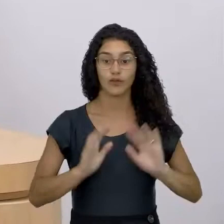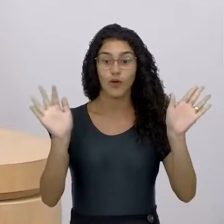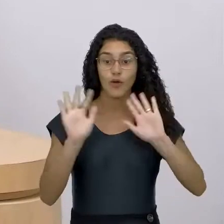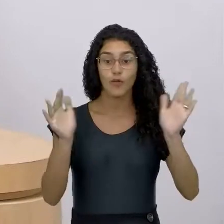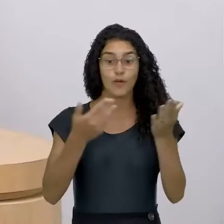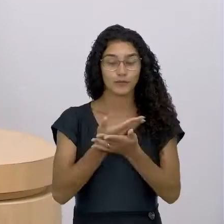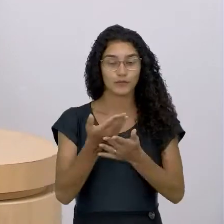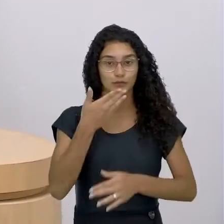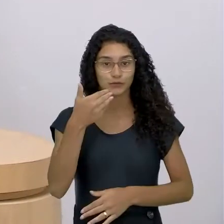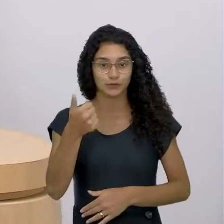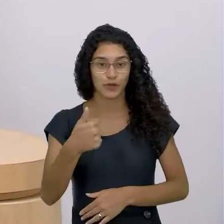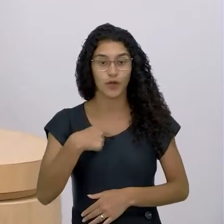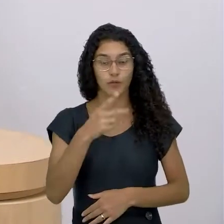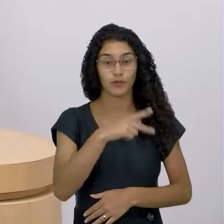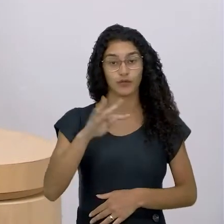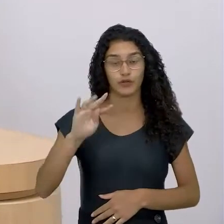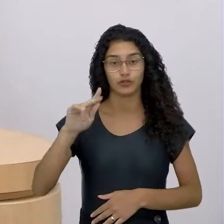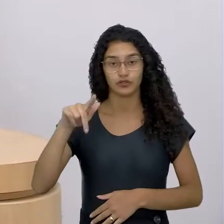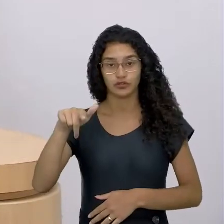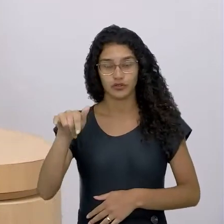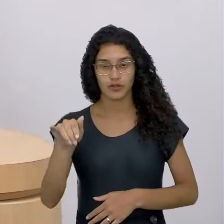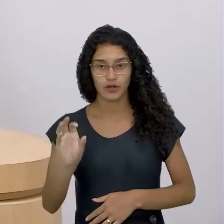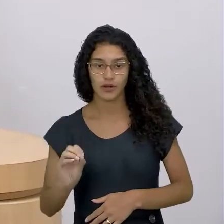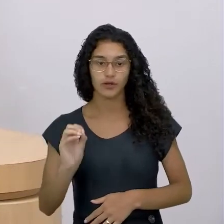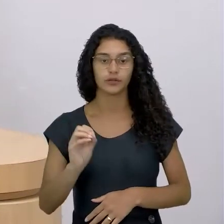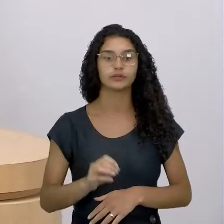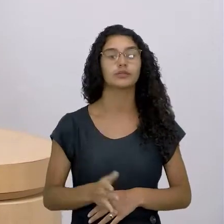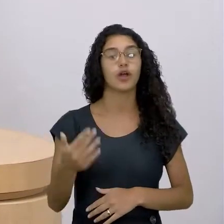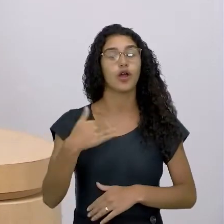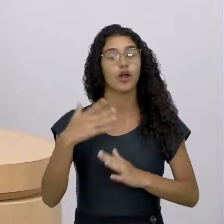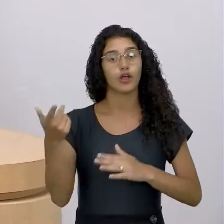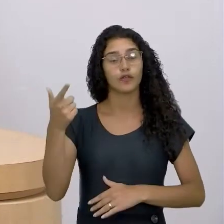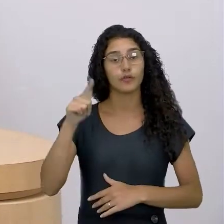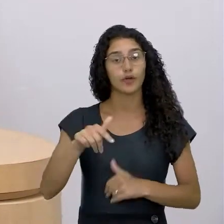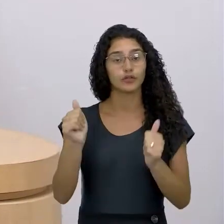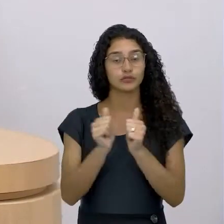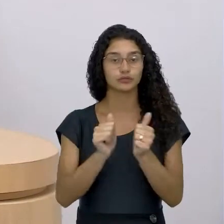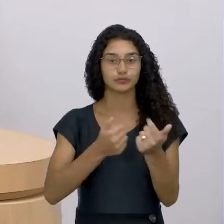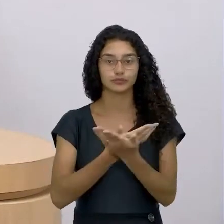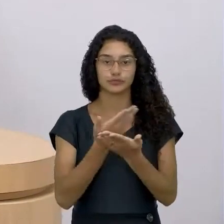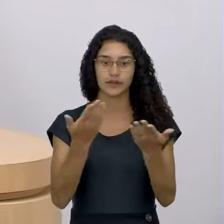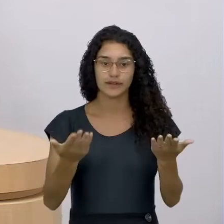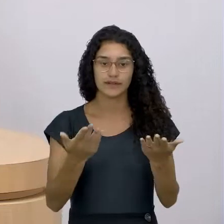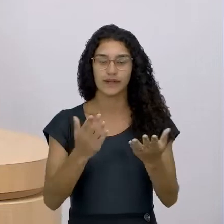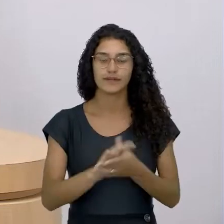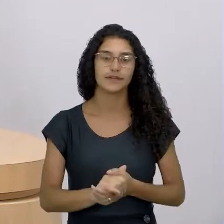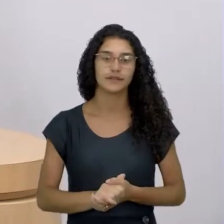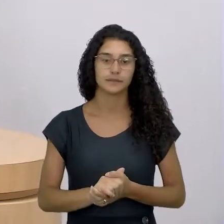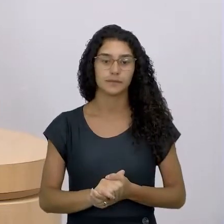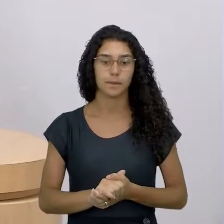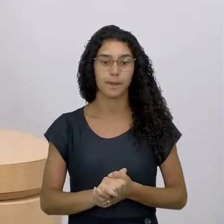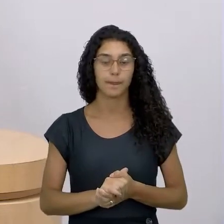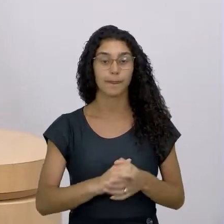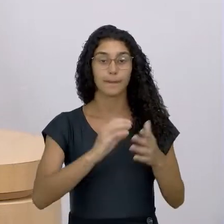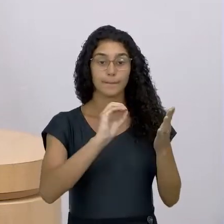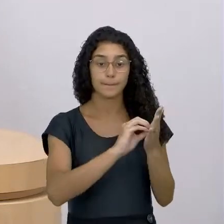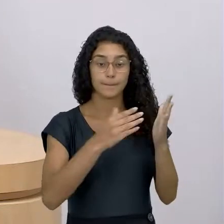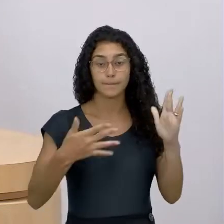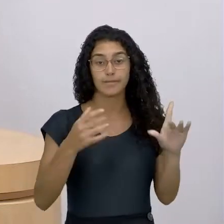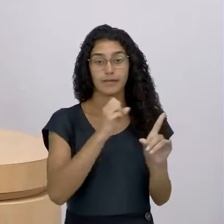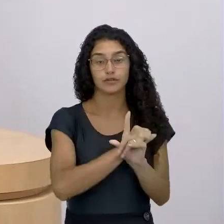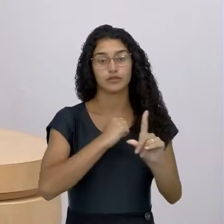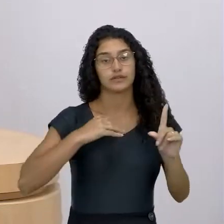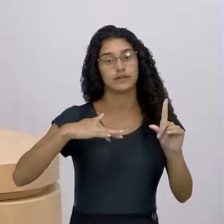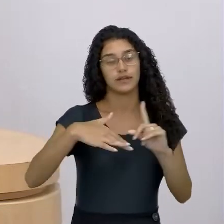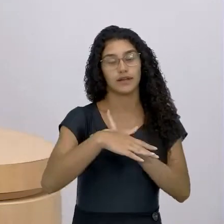Olá pessoal, tudo bem? Eu sou o professor Thiago Lazarim, estou aqui mais uma vez com vocês do componente Sociedade